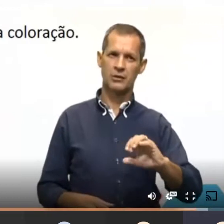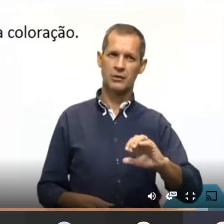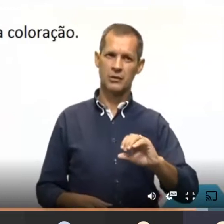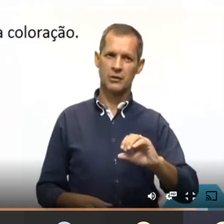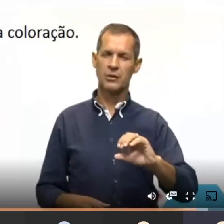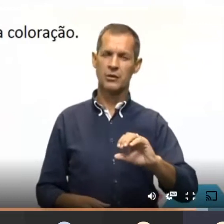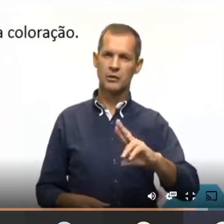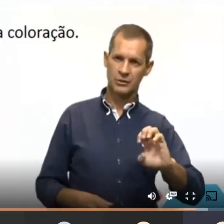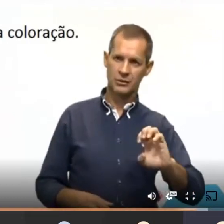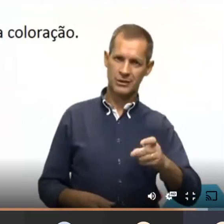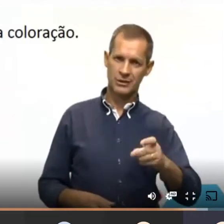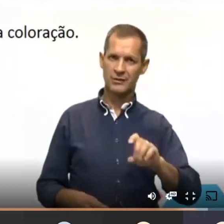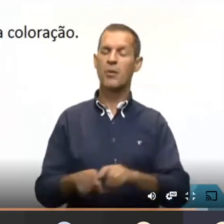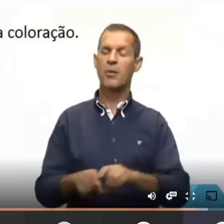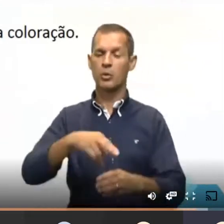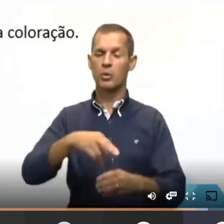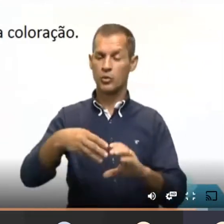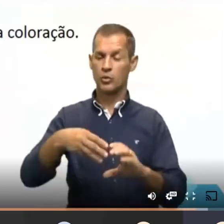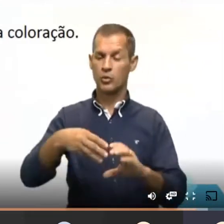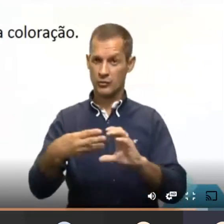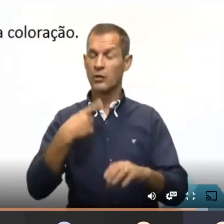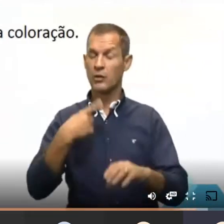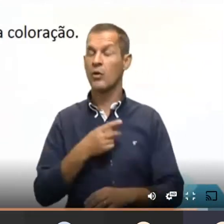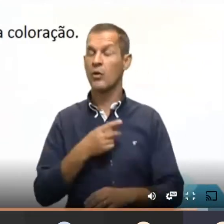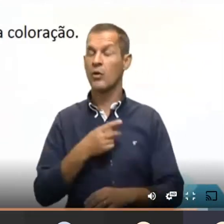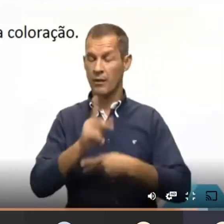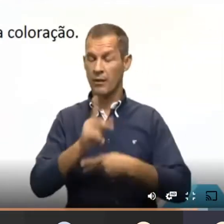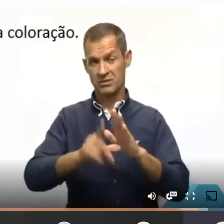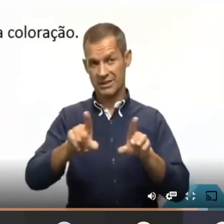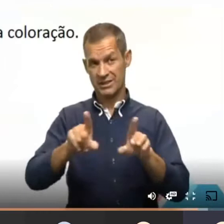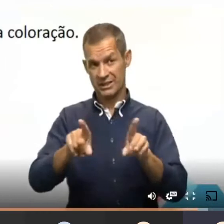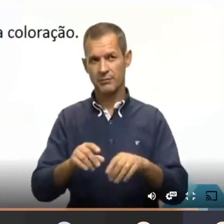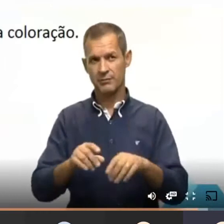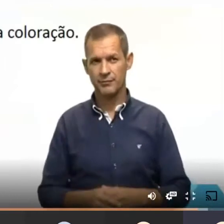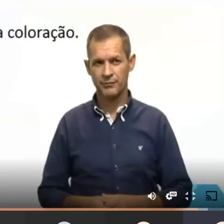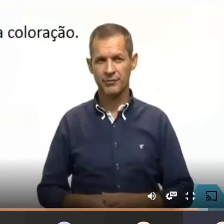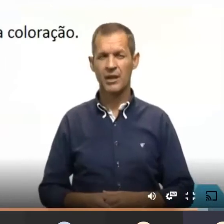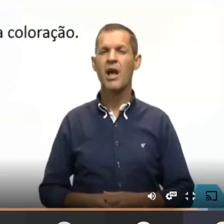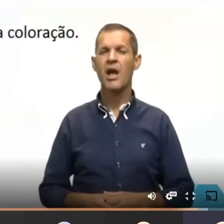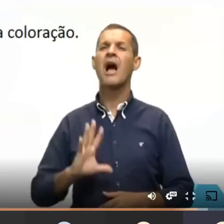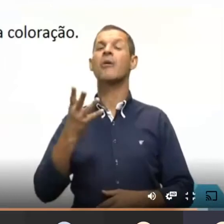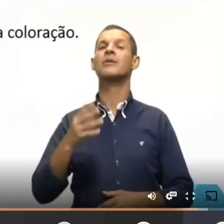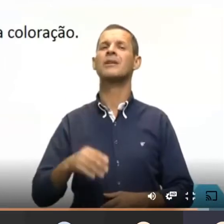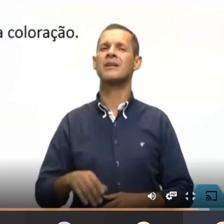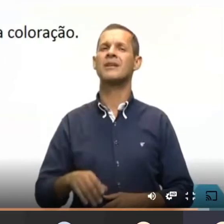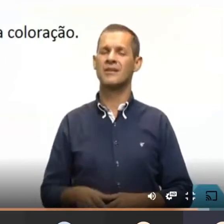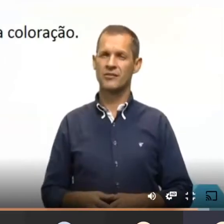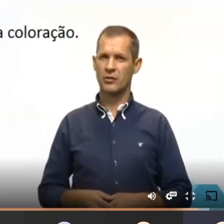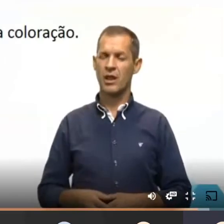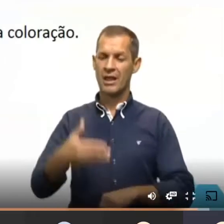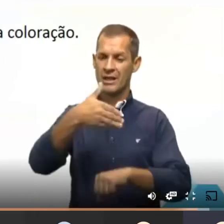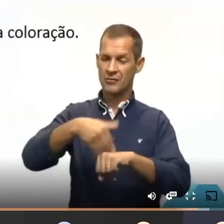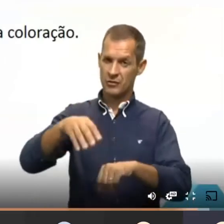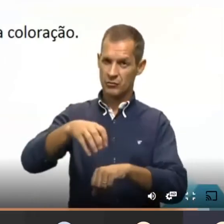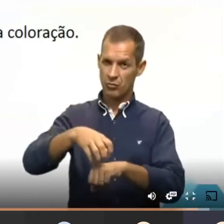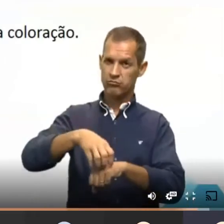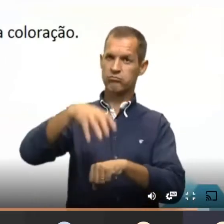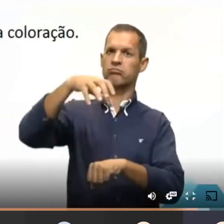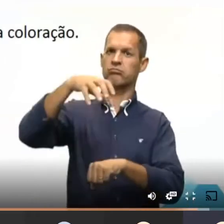núcleo celular. E como nós já mencionamos também, isso vai ocorrer em consequência de